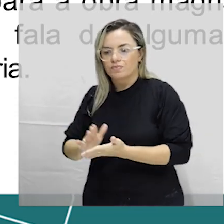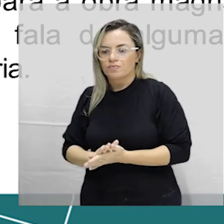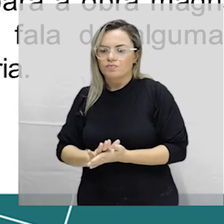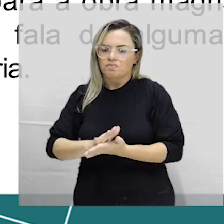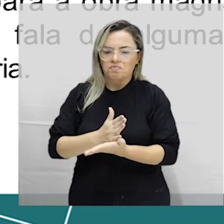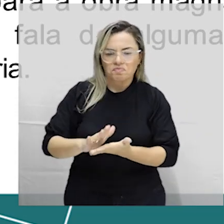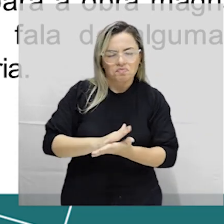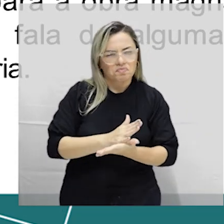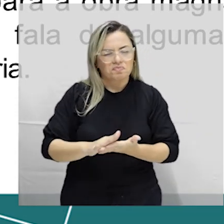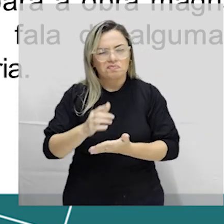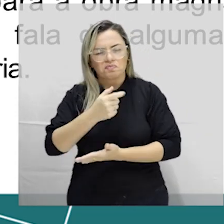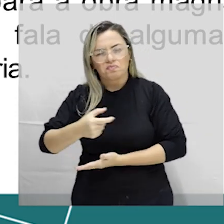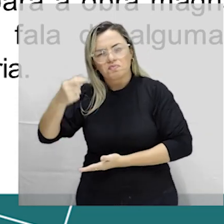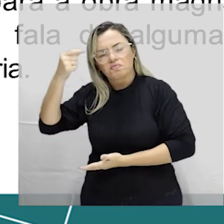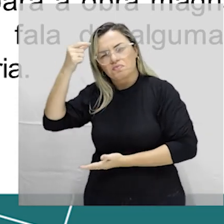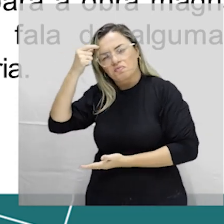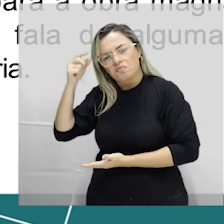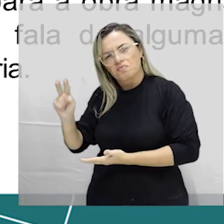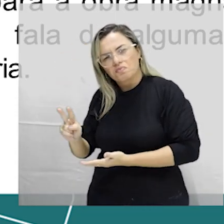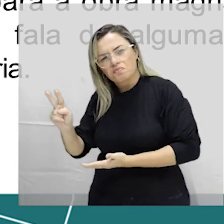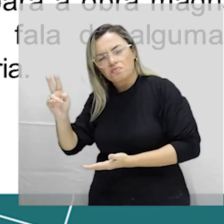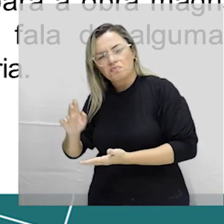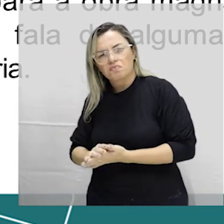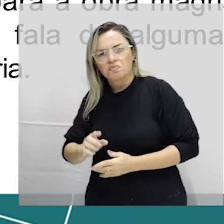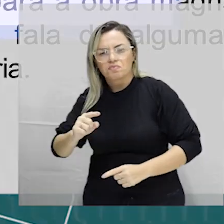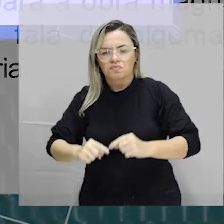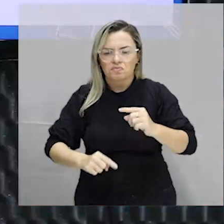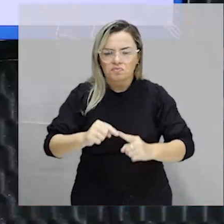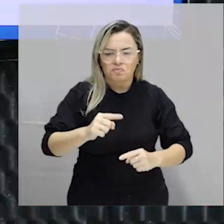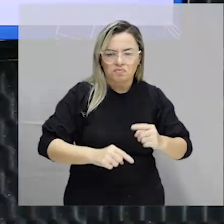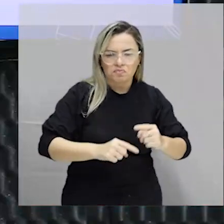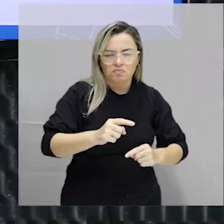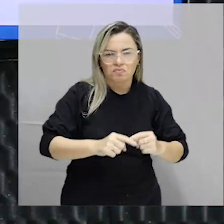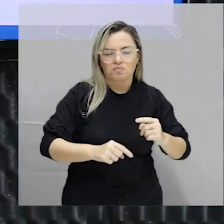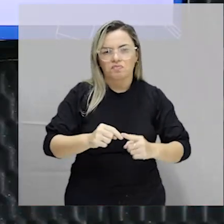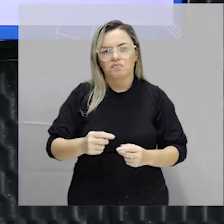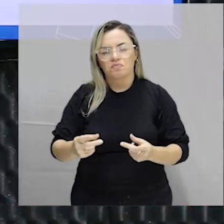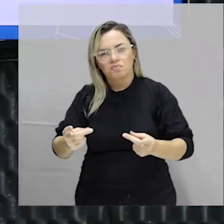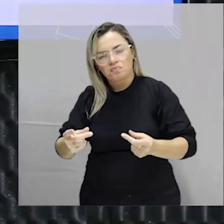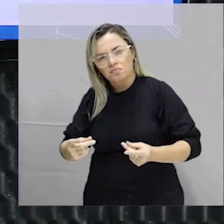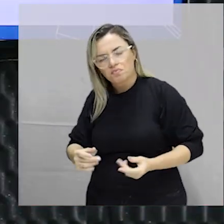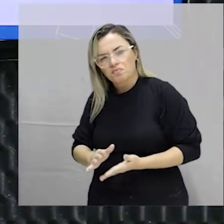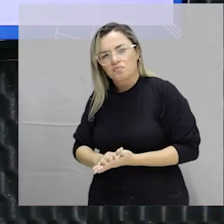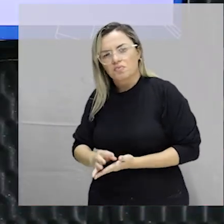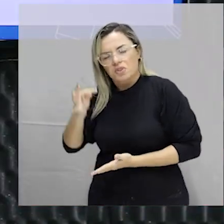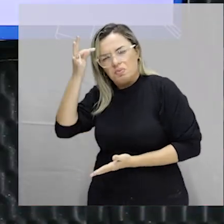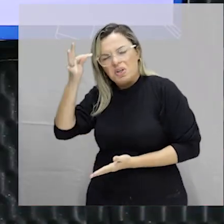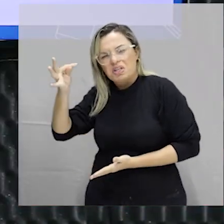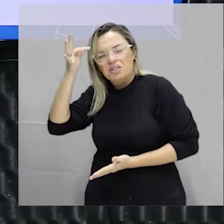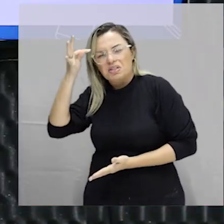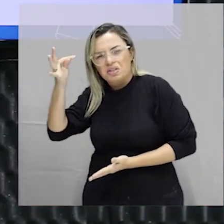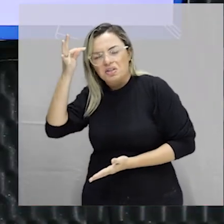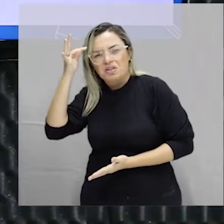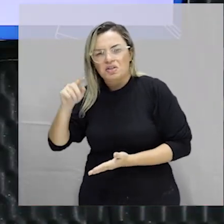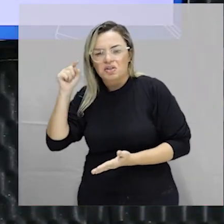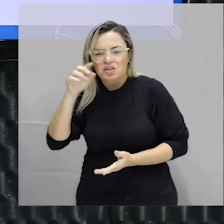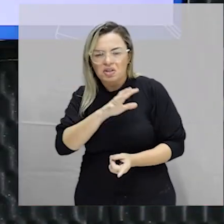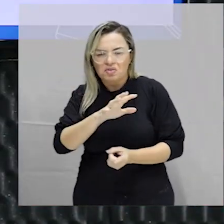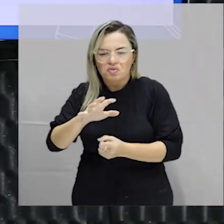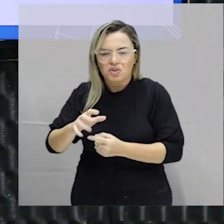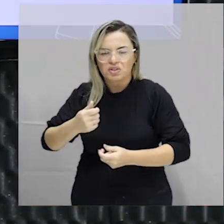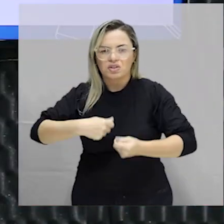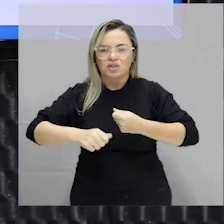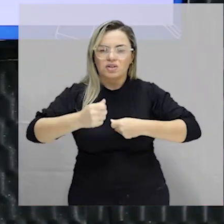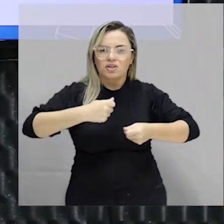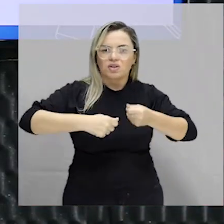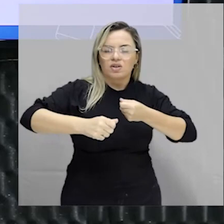noções relacionadas ao valor, moeda e mercadoria. Então, tu já percebe ali uma teoria mais econômica, né? uma ideia mais voltada